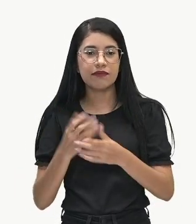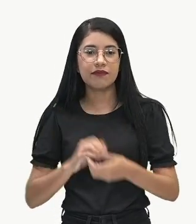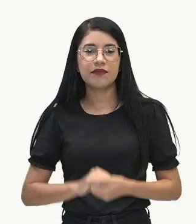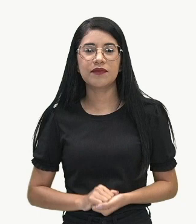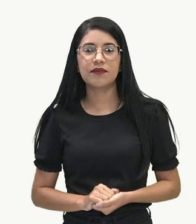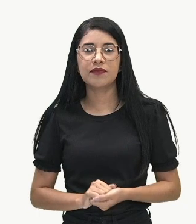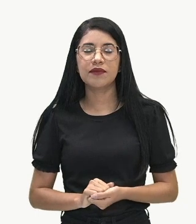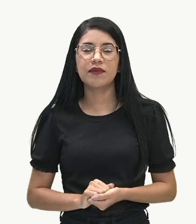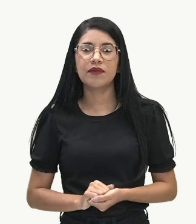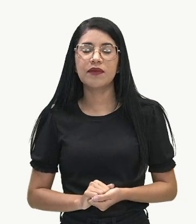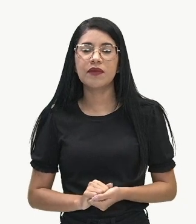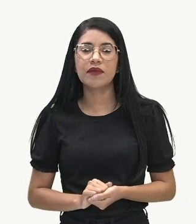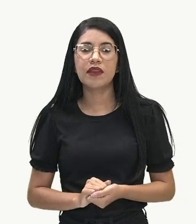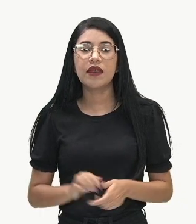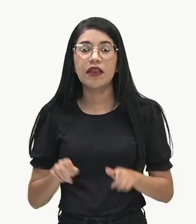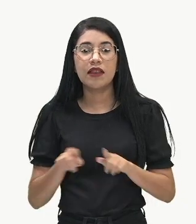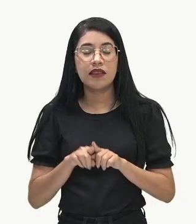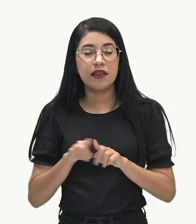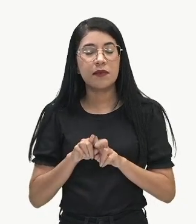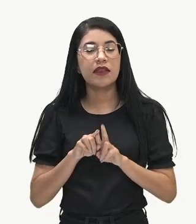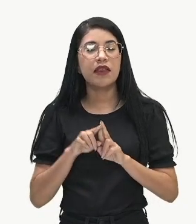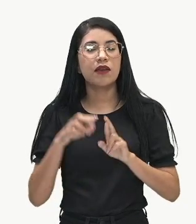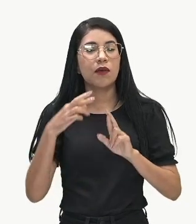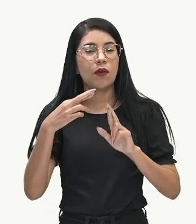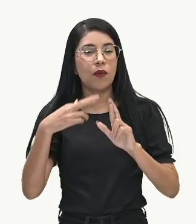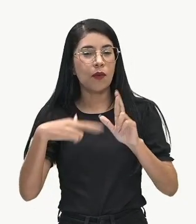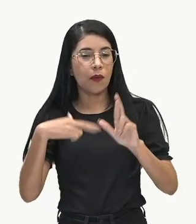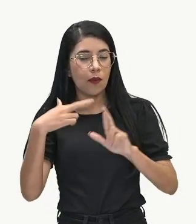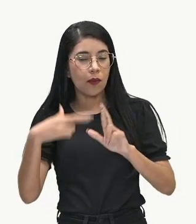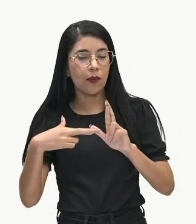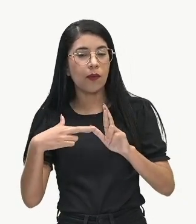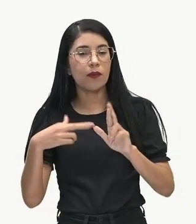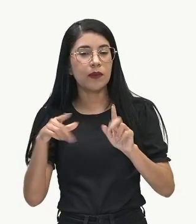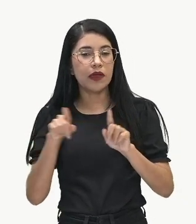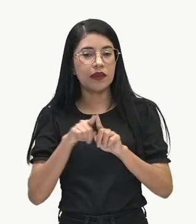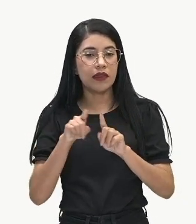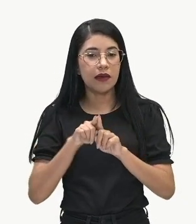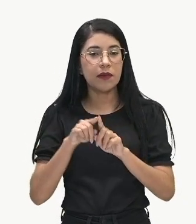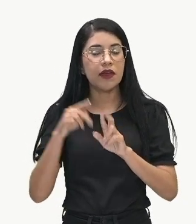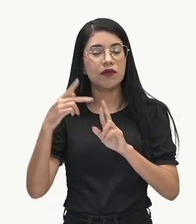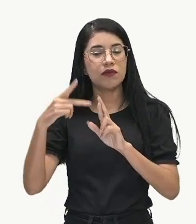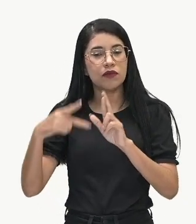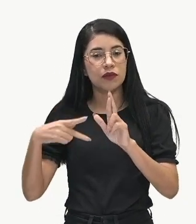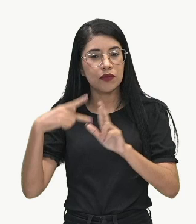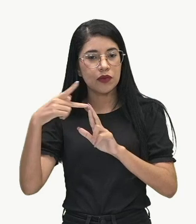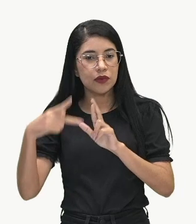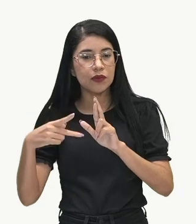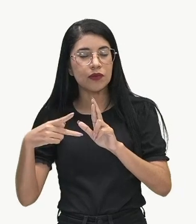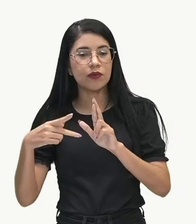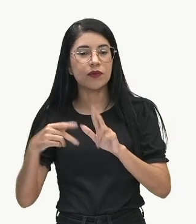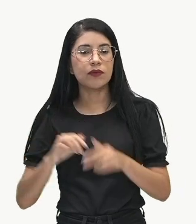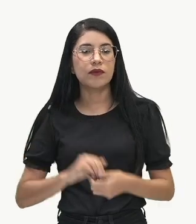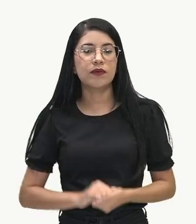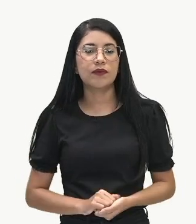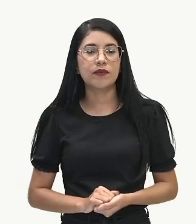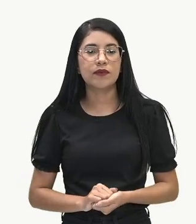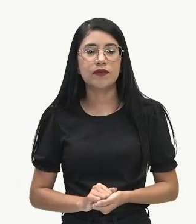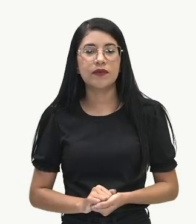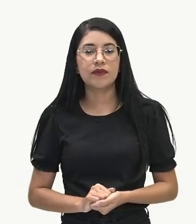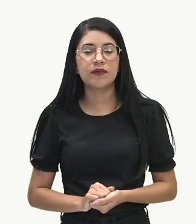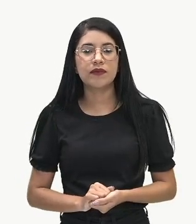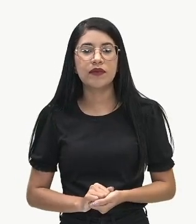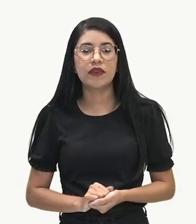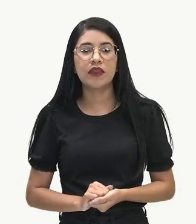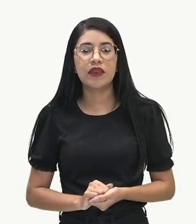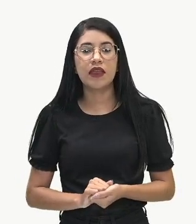Da mesma forma que os reagentes e da mesma forma que os produtos. Em um processo exotérmico,